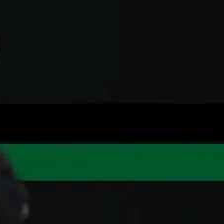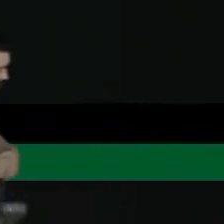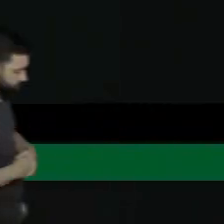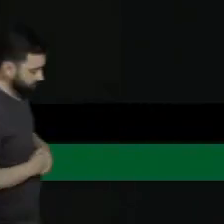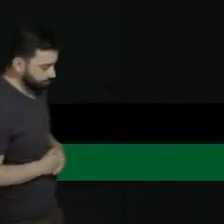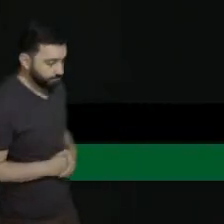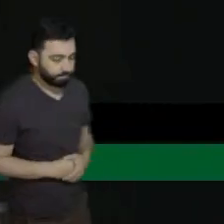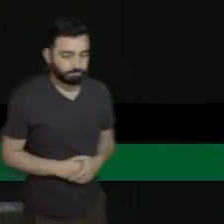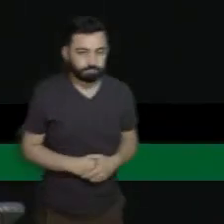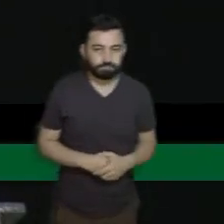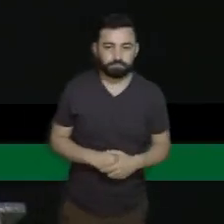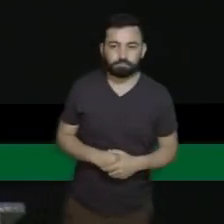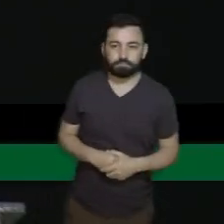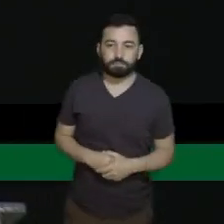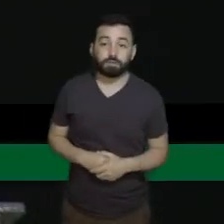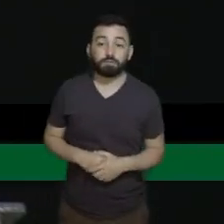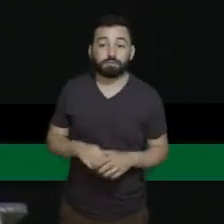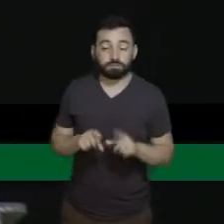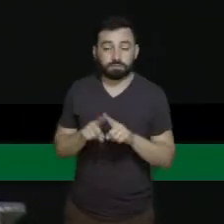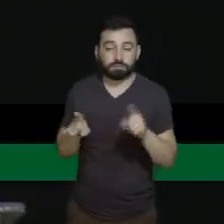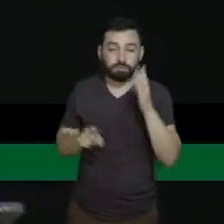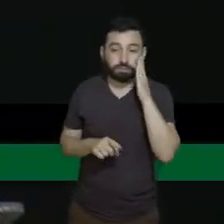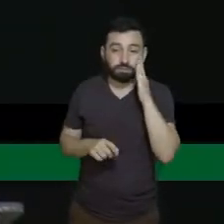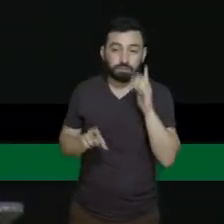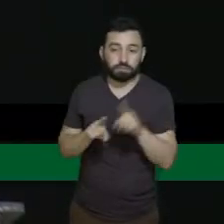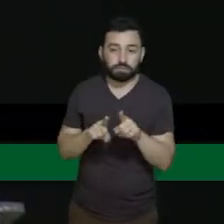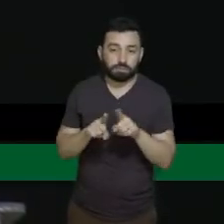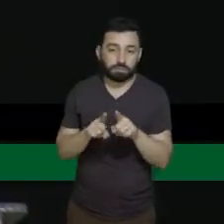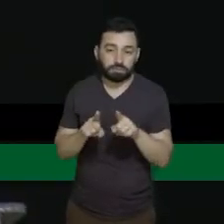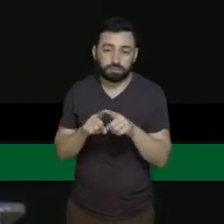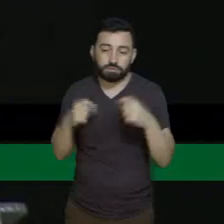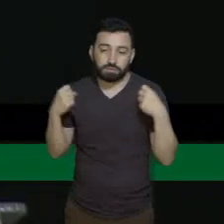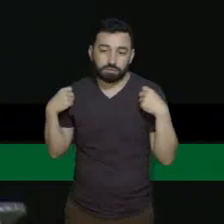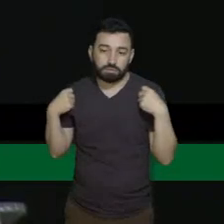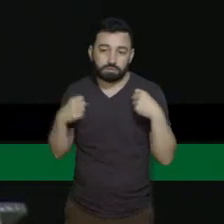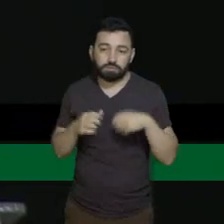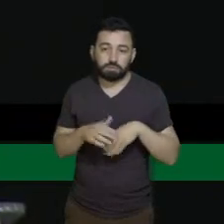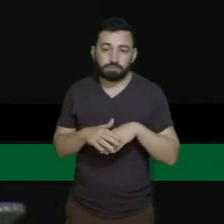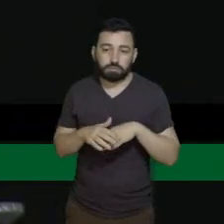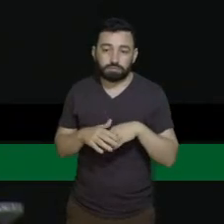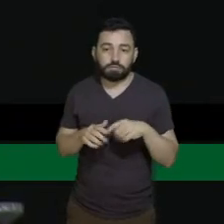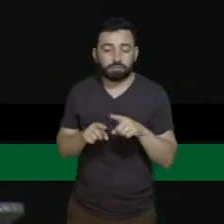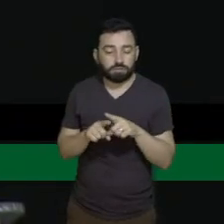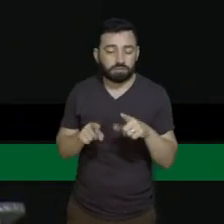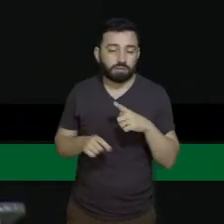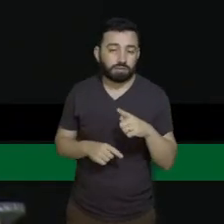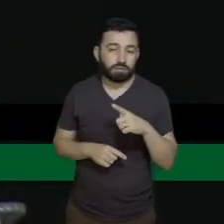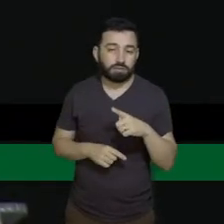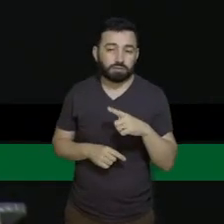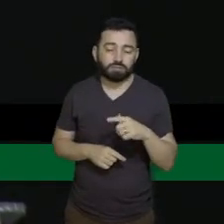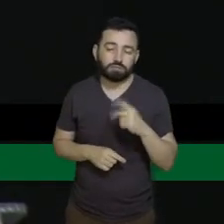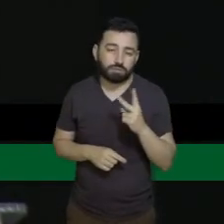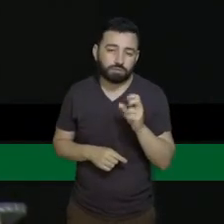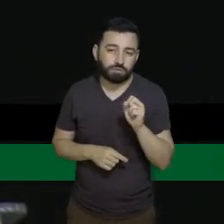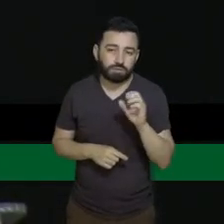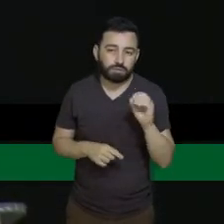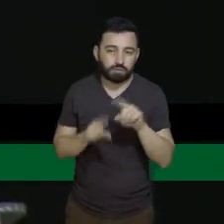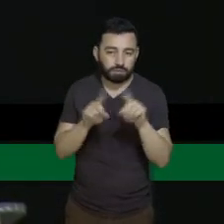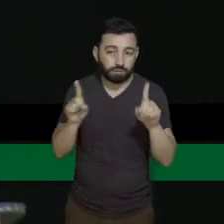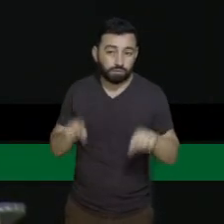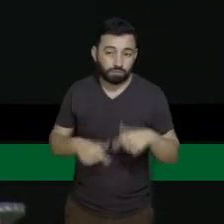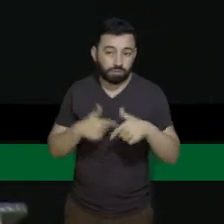Senhores, é importante os senhores saberem que a Chapecoense hoje conta com mais de 280 colaboradores. Desses